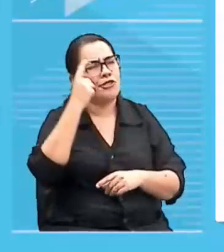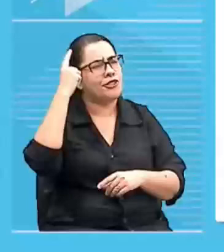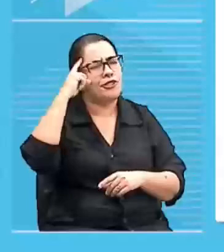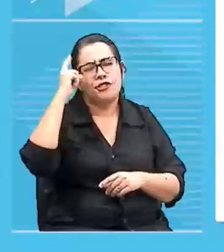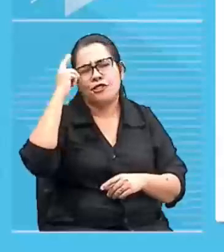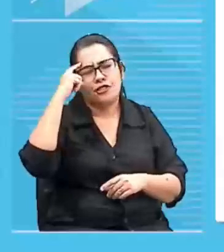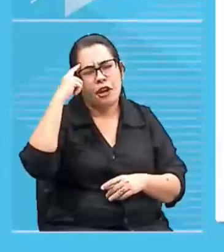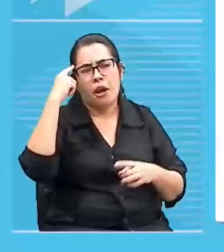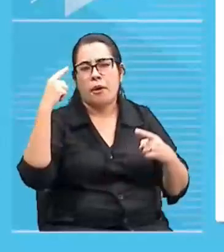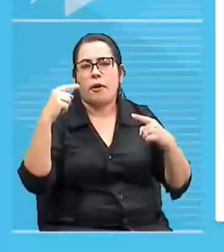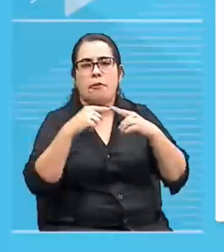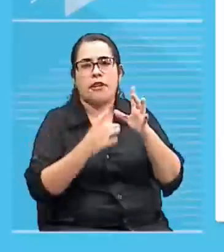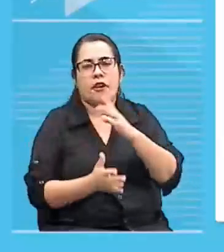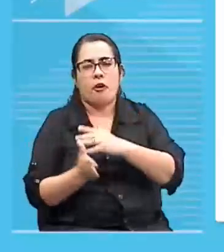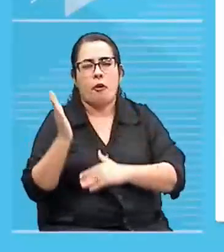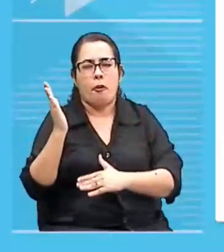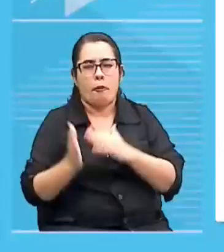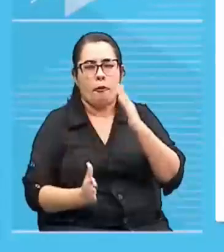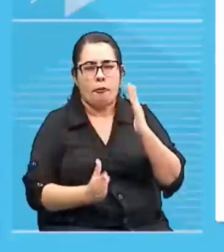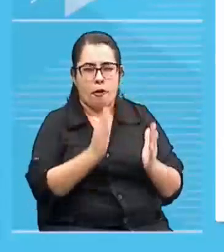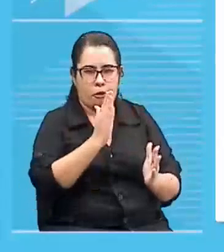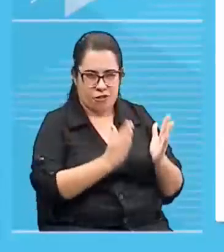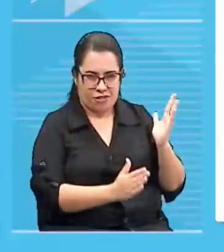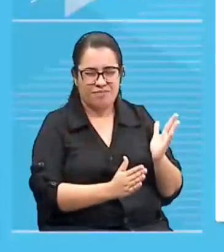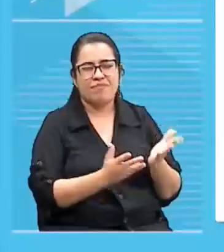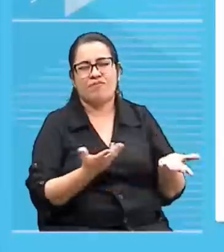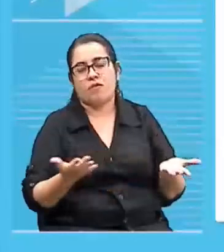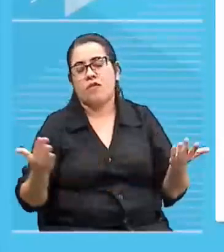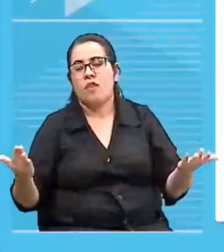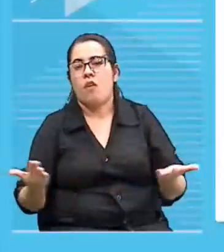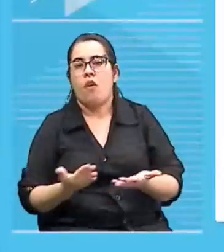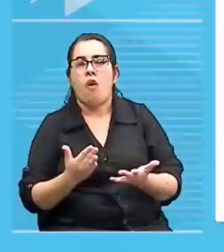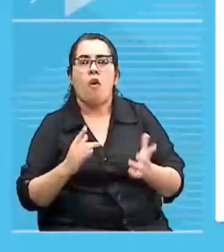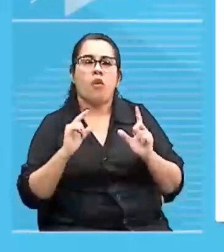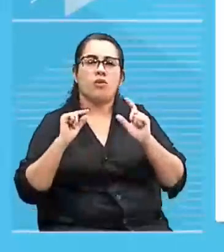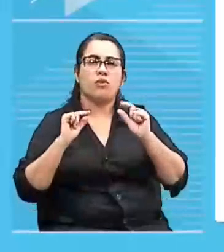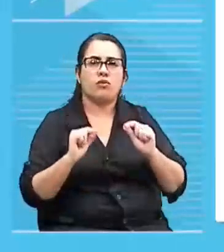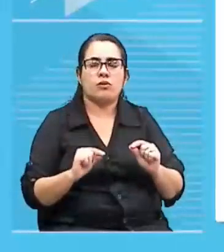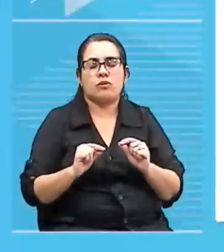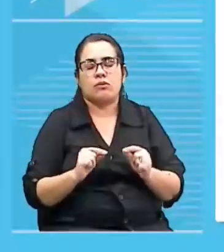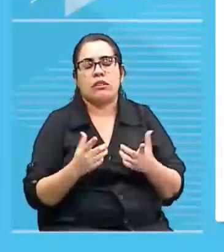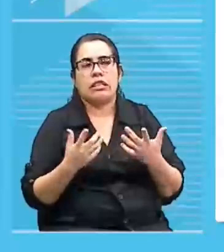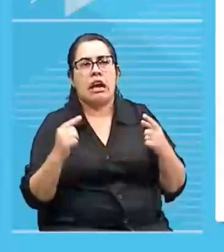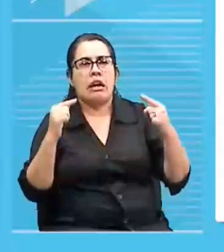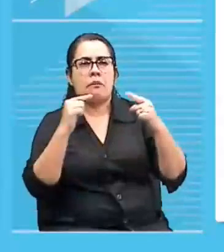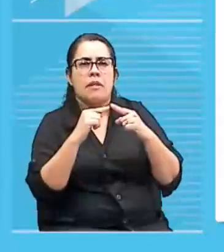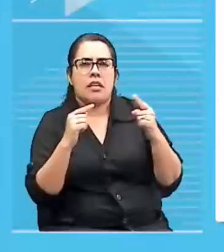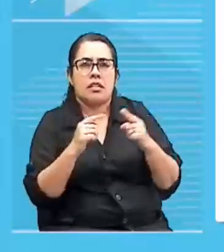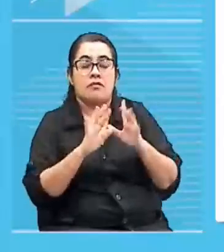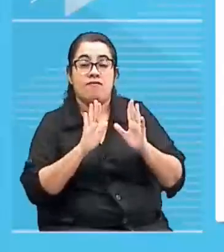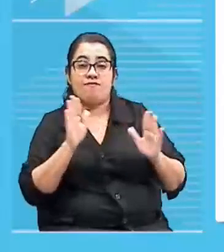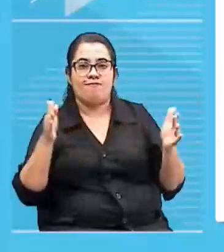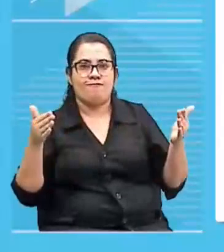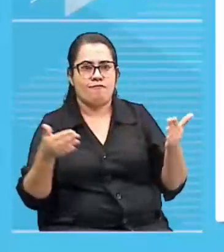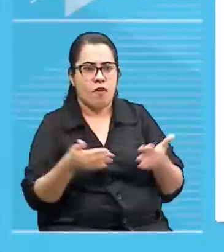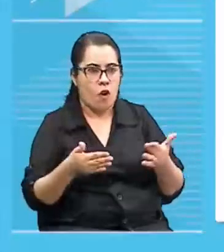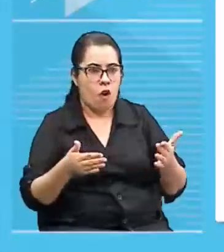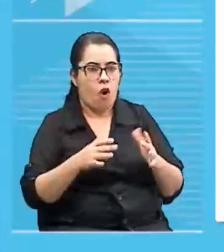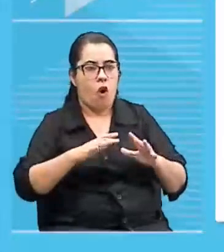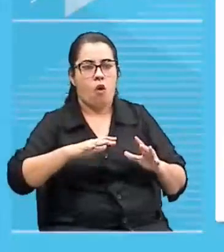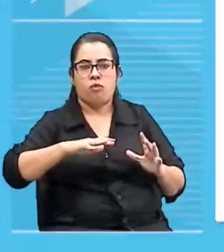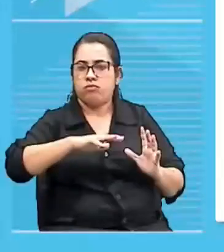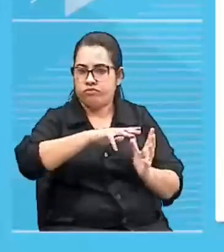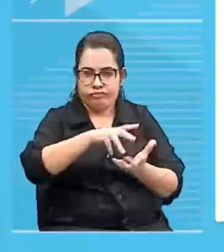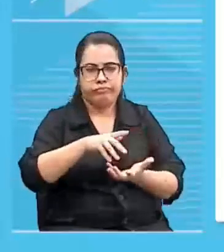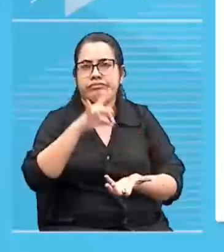com relação à robótica. Então, a robótica hoje, de uma forma bem específica no mundo